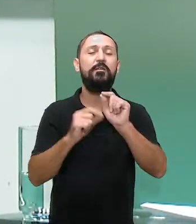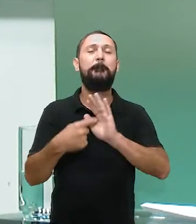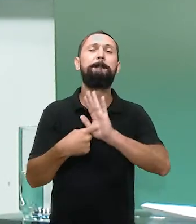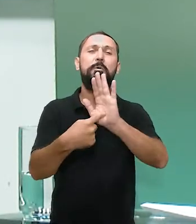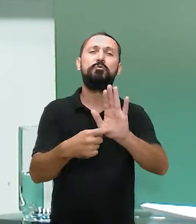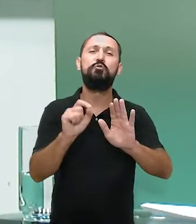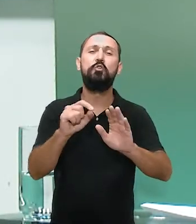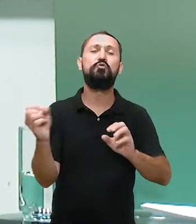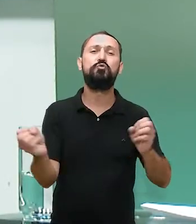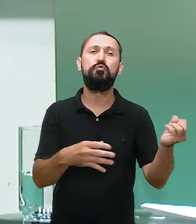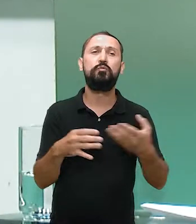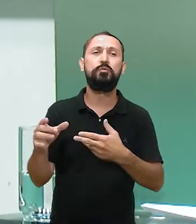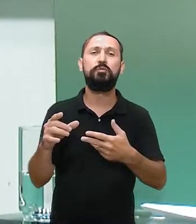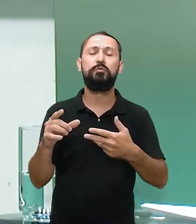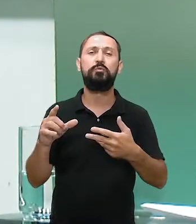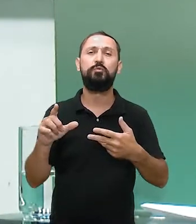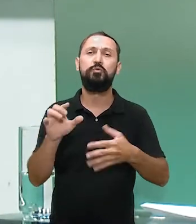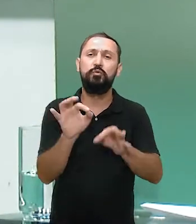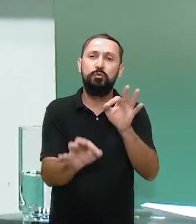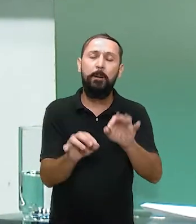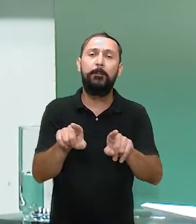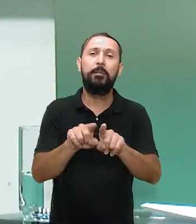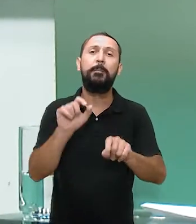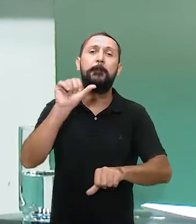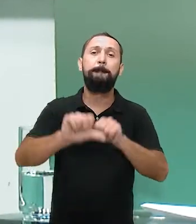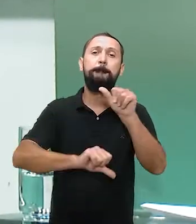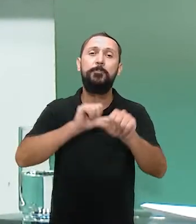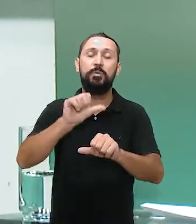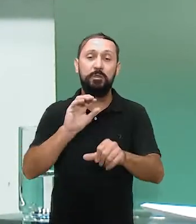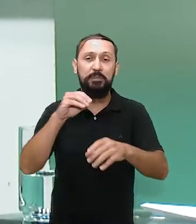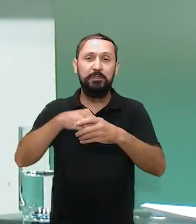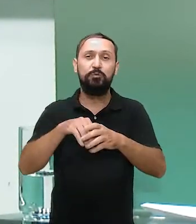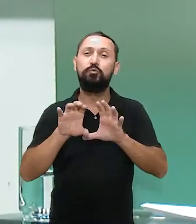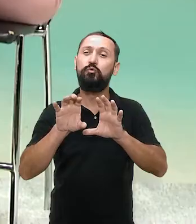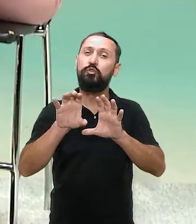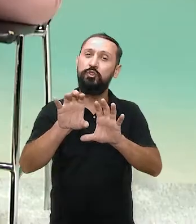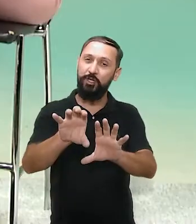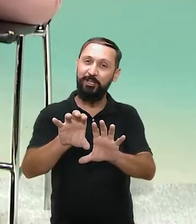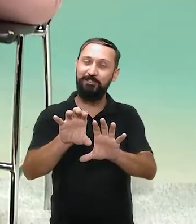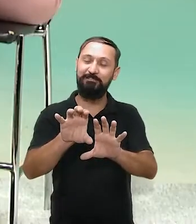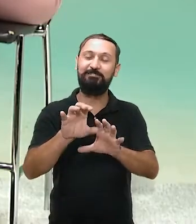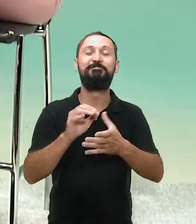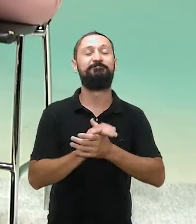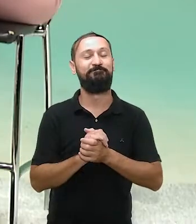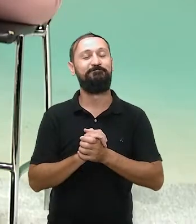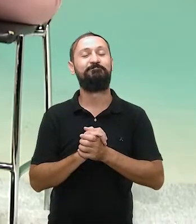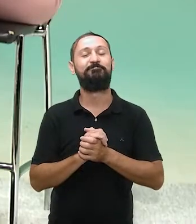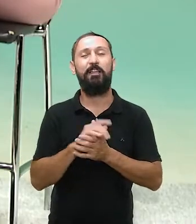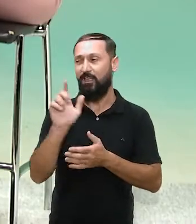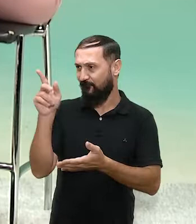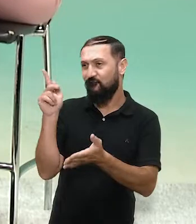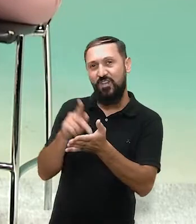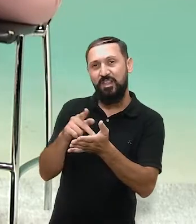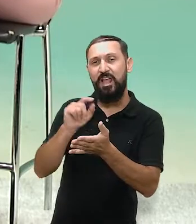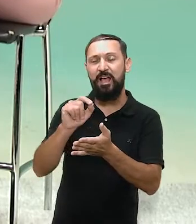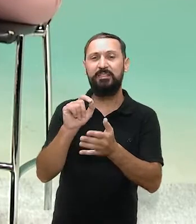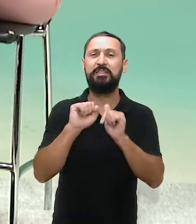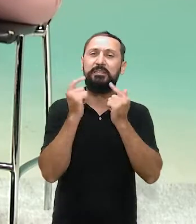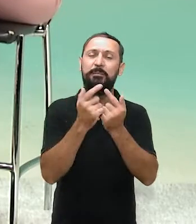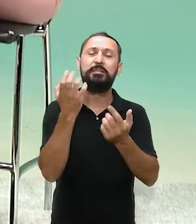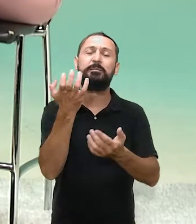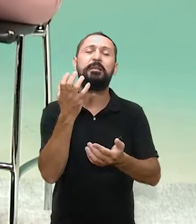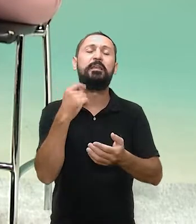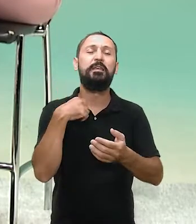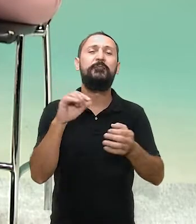marcado não só por inovações jurídicas, mas também por inovações no seu formato. Não é verdade, Arieta? É isso aí, Radamés. A Assembleia